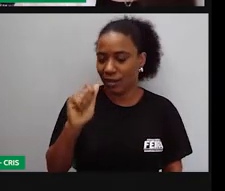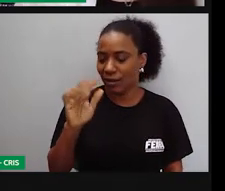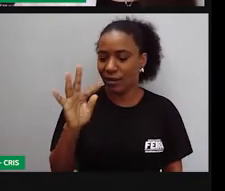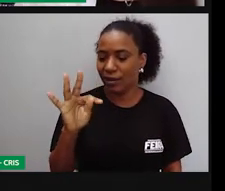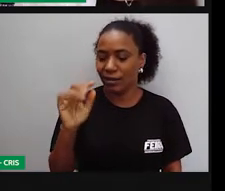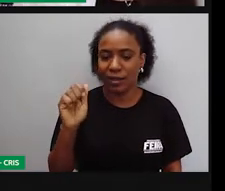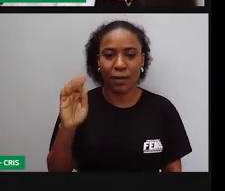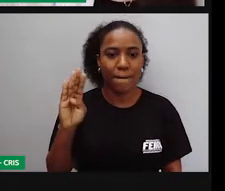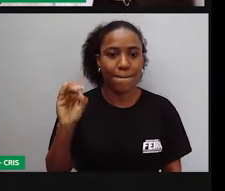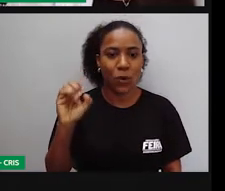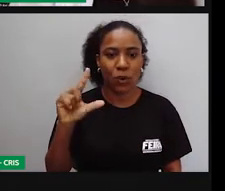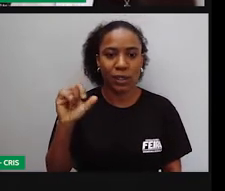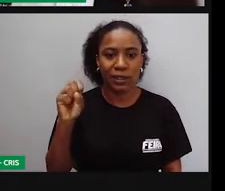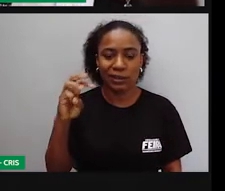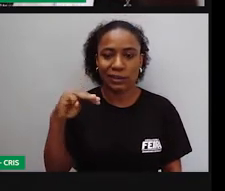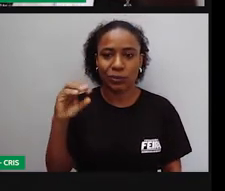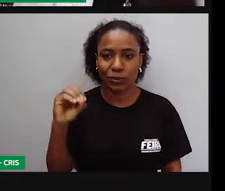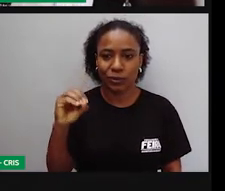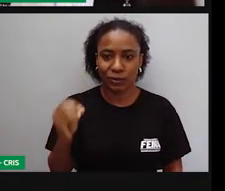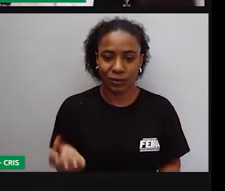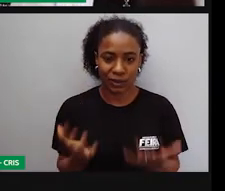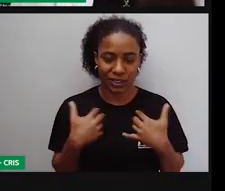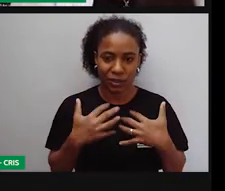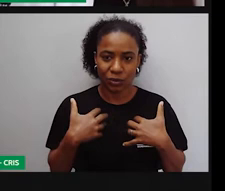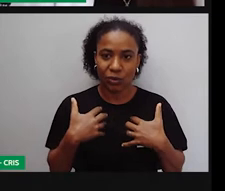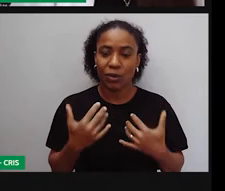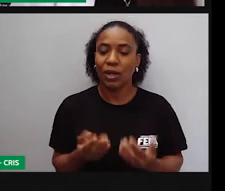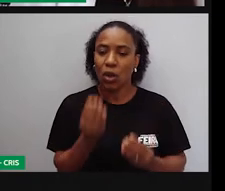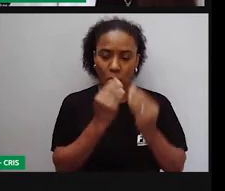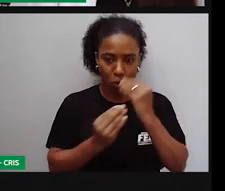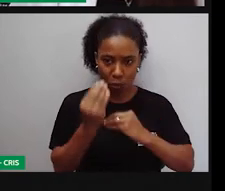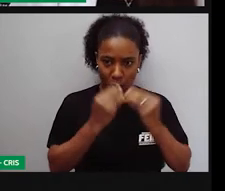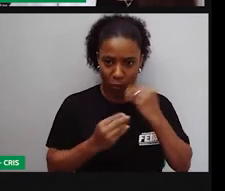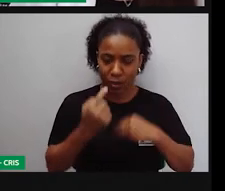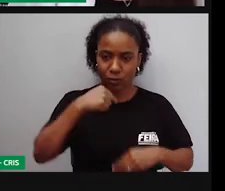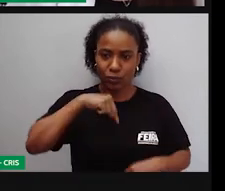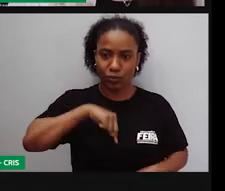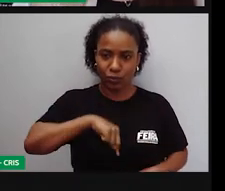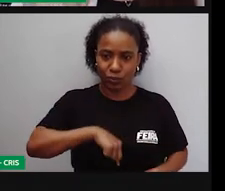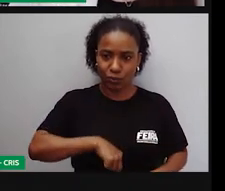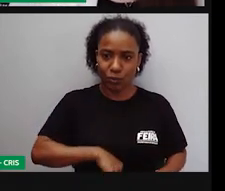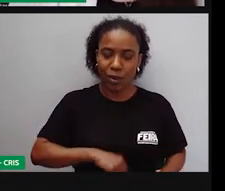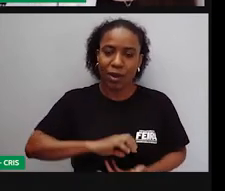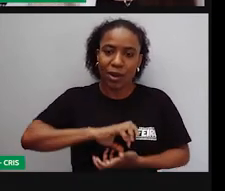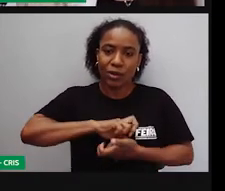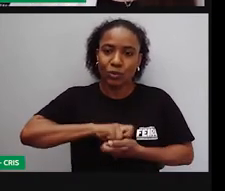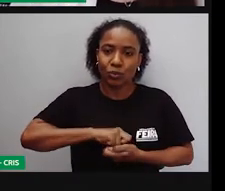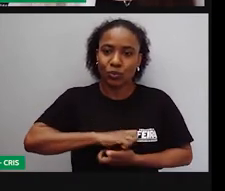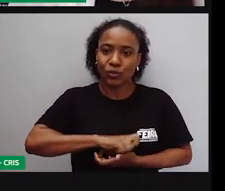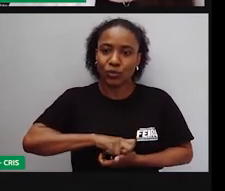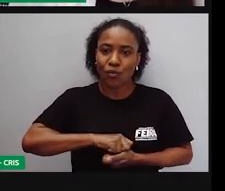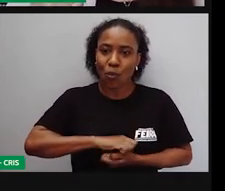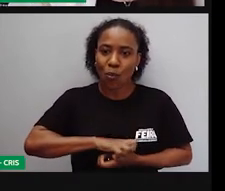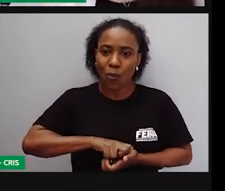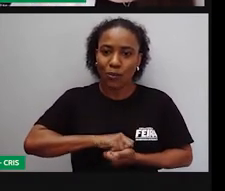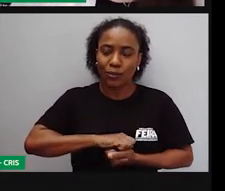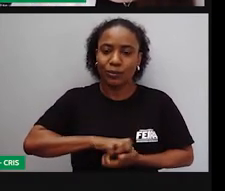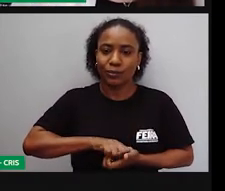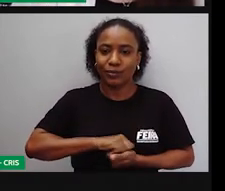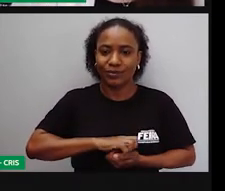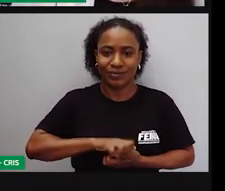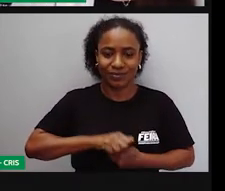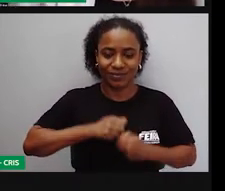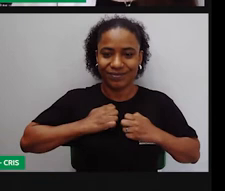digestão. Nela, o que que acontece? Os alimentos são consumidos, eles são quebrados e eles são transformados em outras substâncias mais